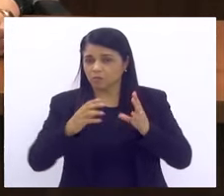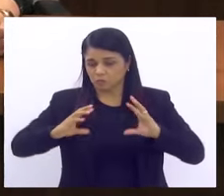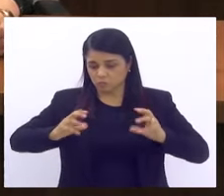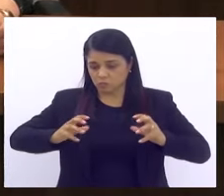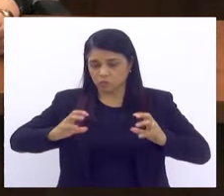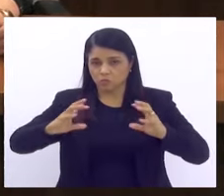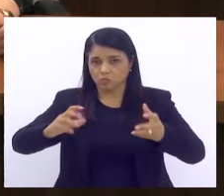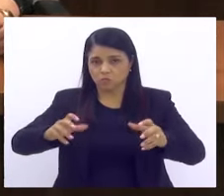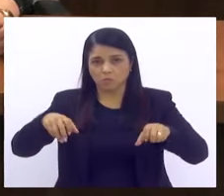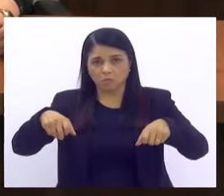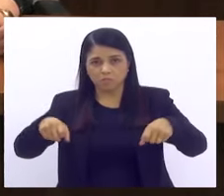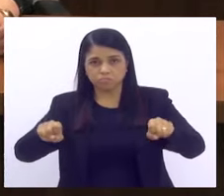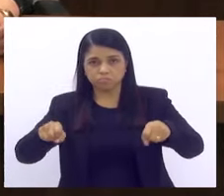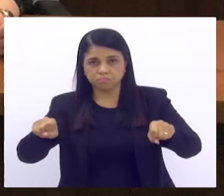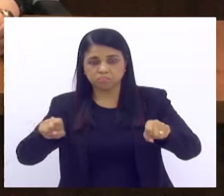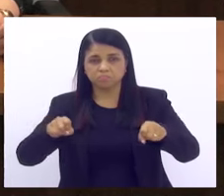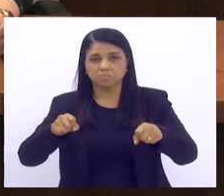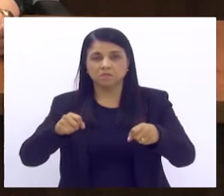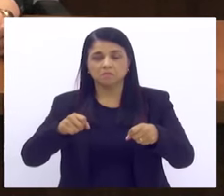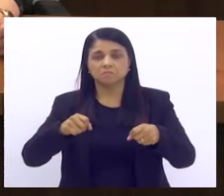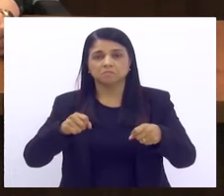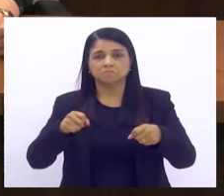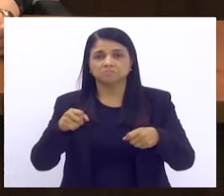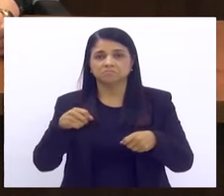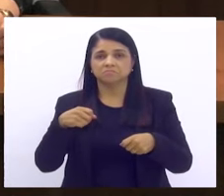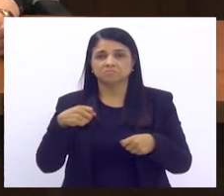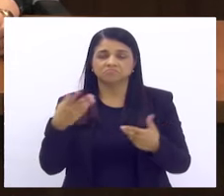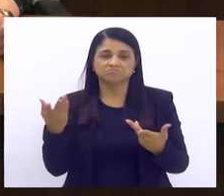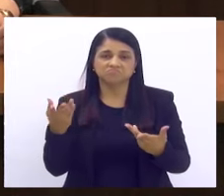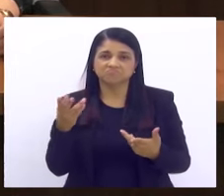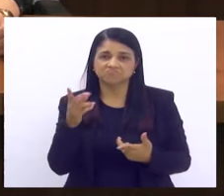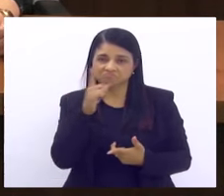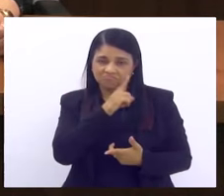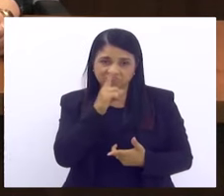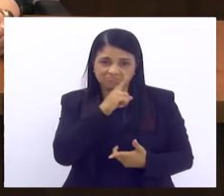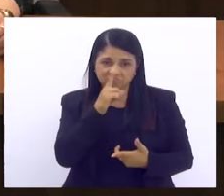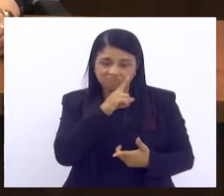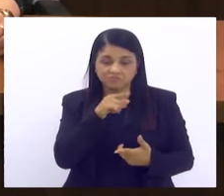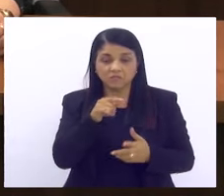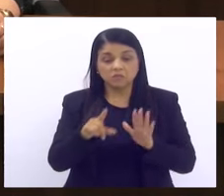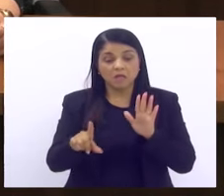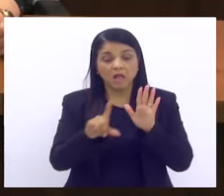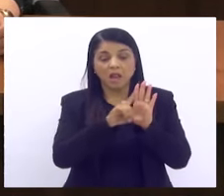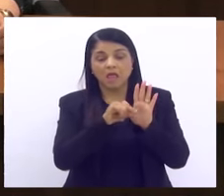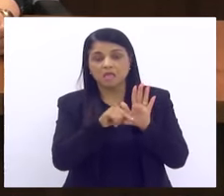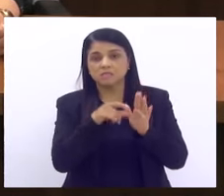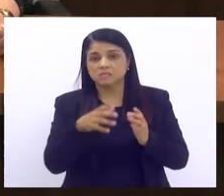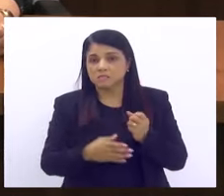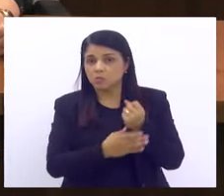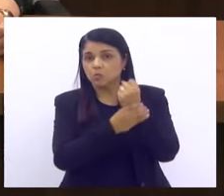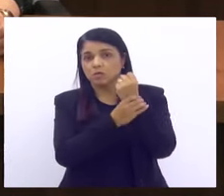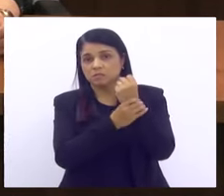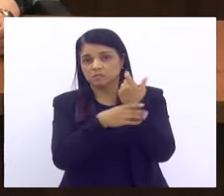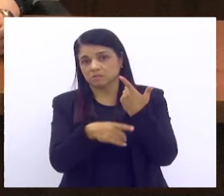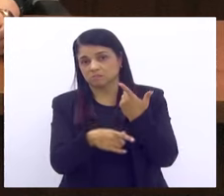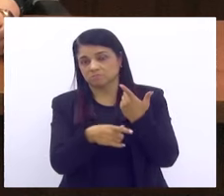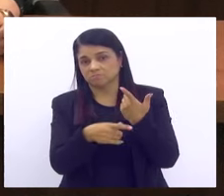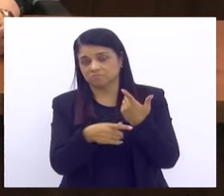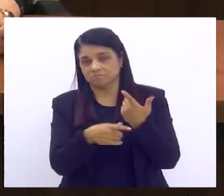veículos feitos improvisadamente, se utilizando de uma lei que é para garantir segurança e, com isso,